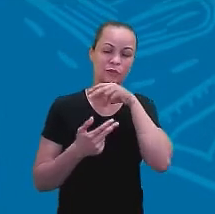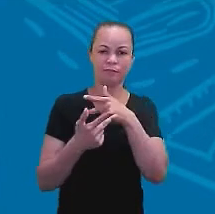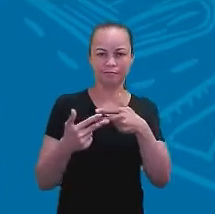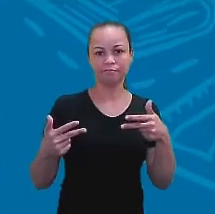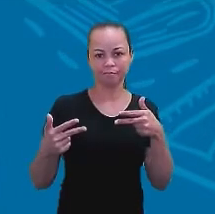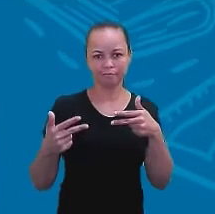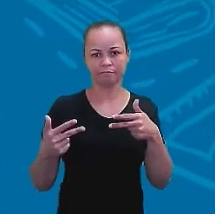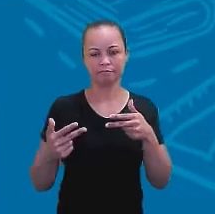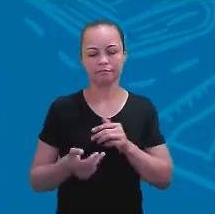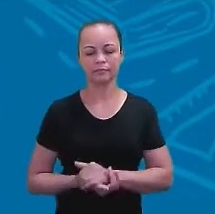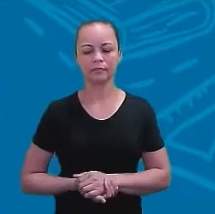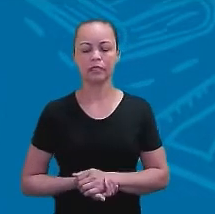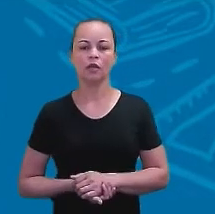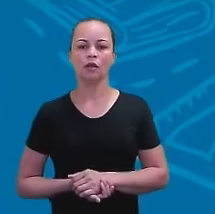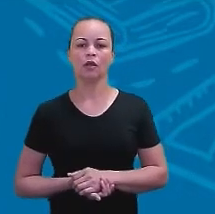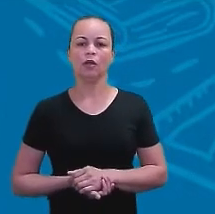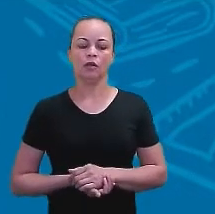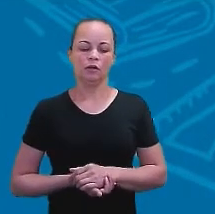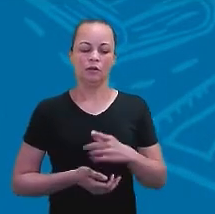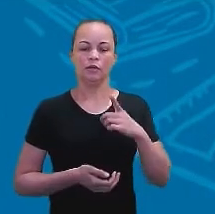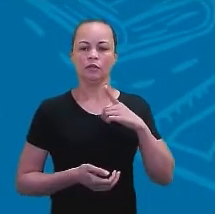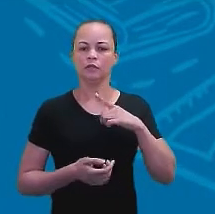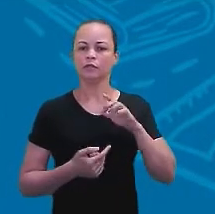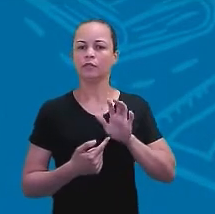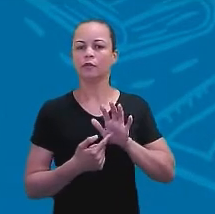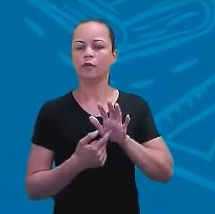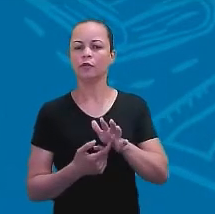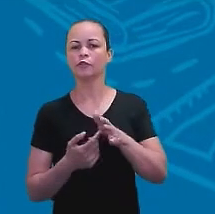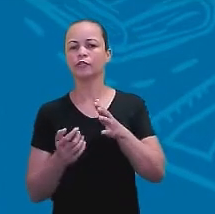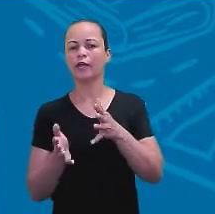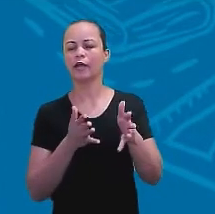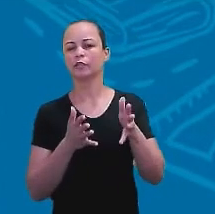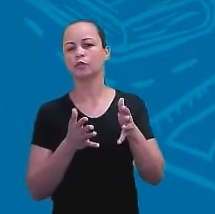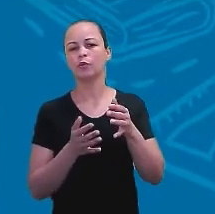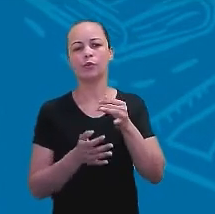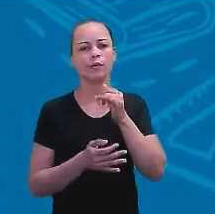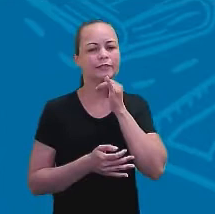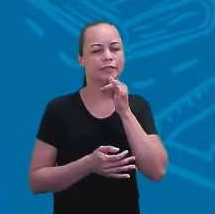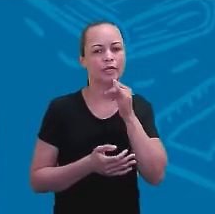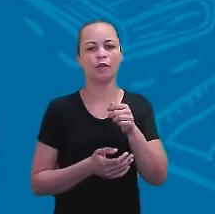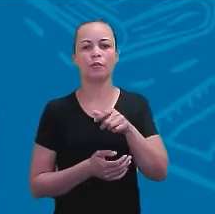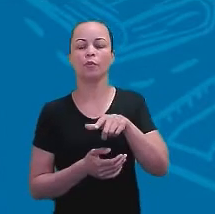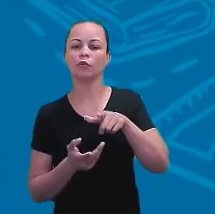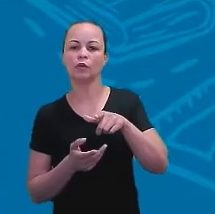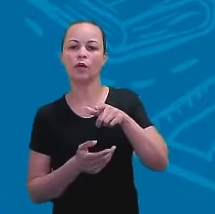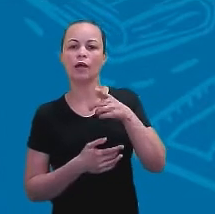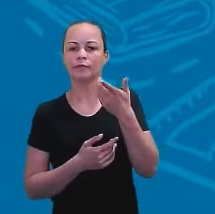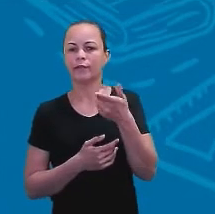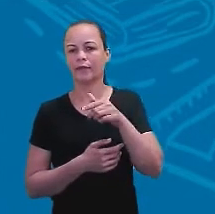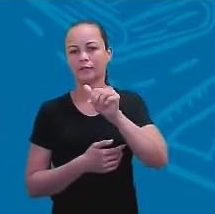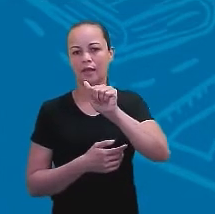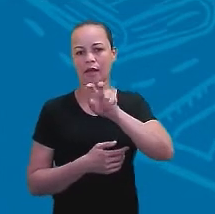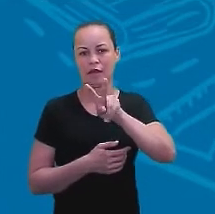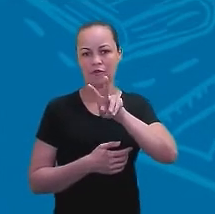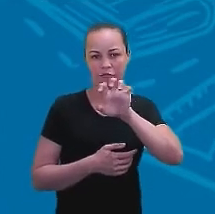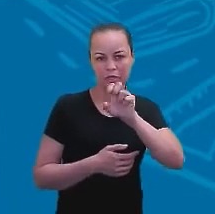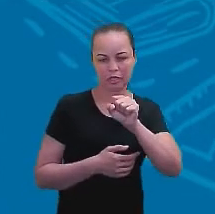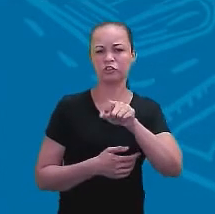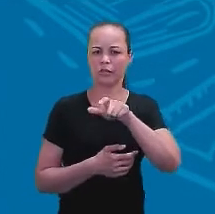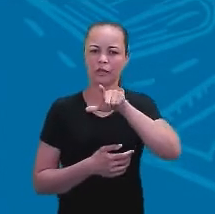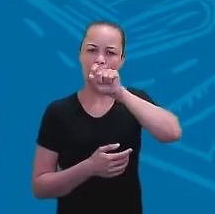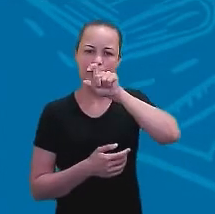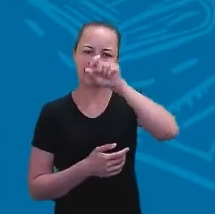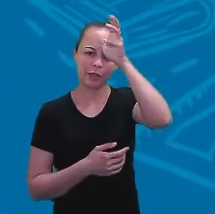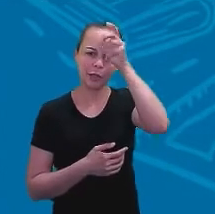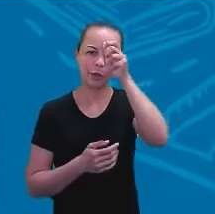certo? Como eu tinha dado o exemplo das aves, agora estou dando um exemplo aí de um mamífero, né, do gatinho também que está ali, ó, procurando a